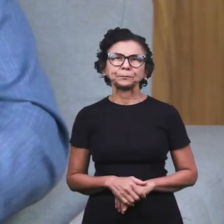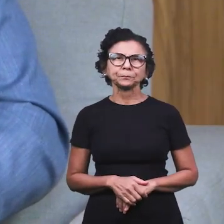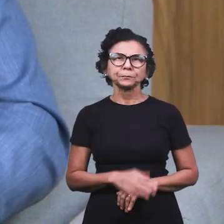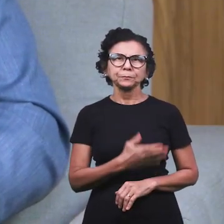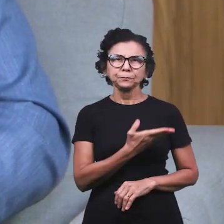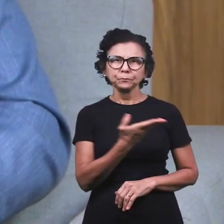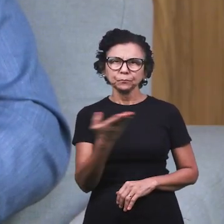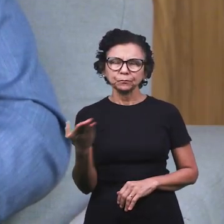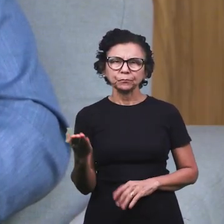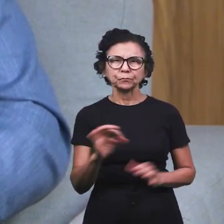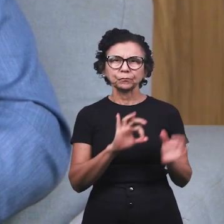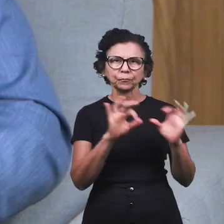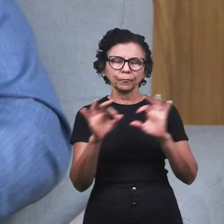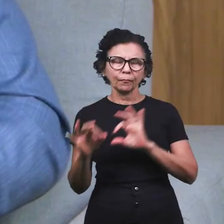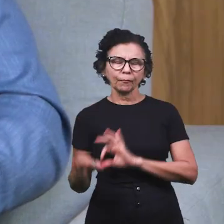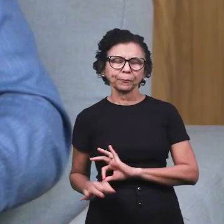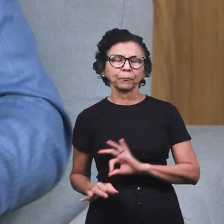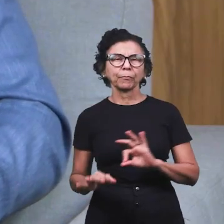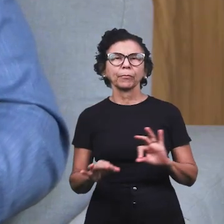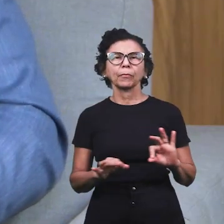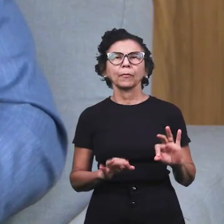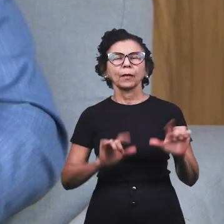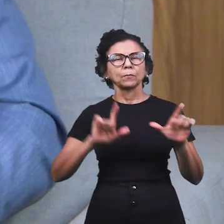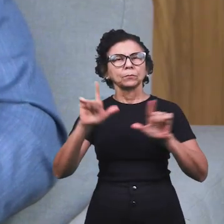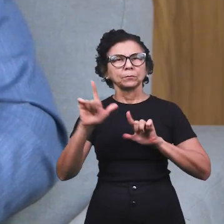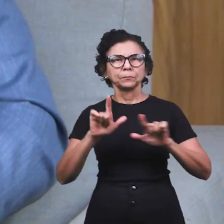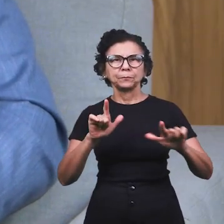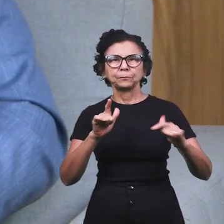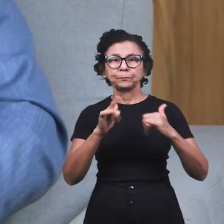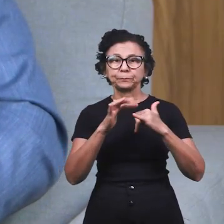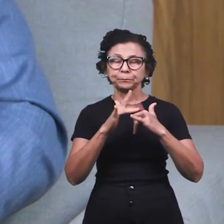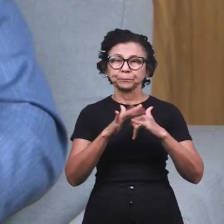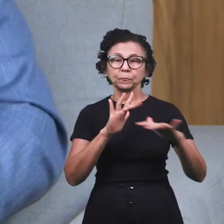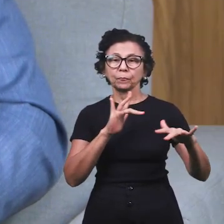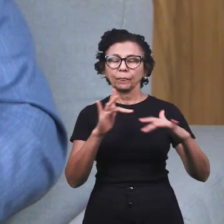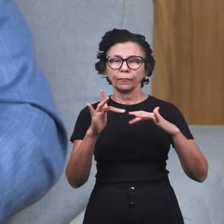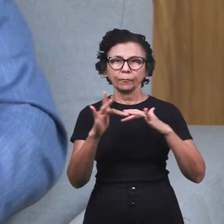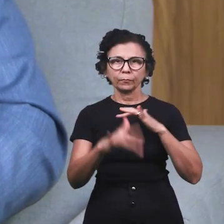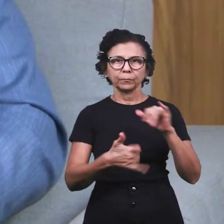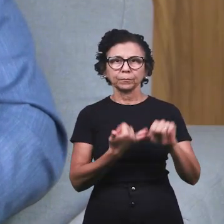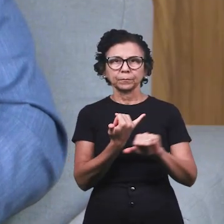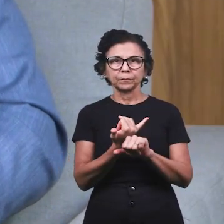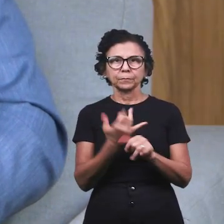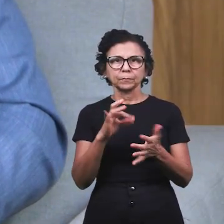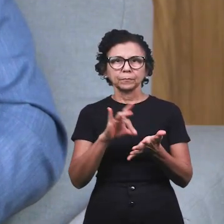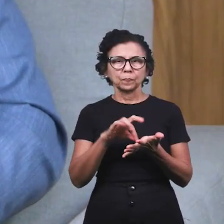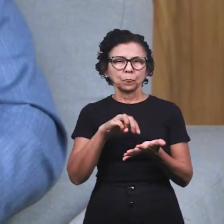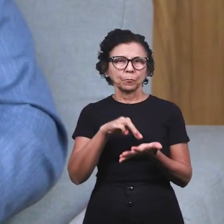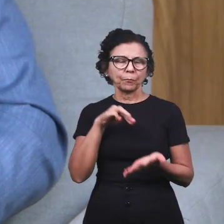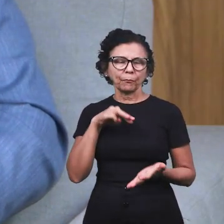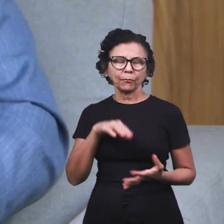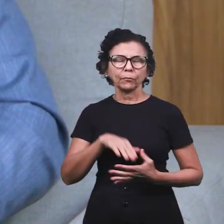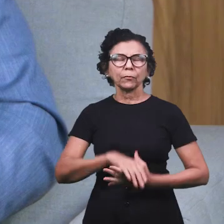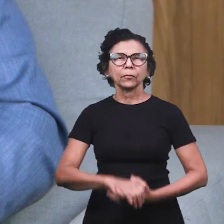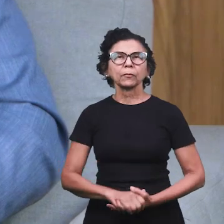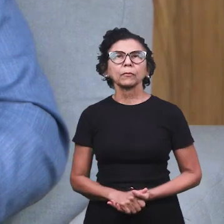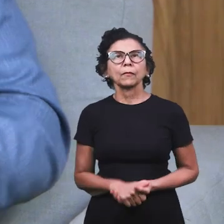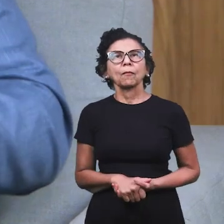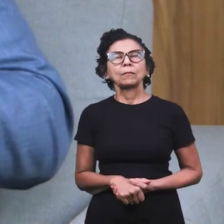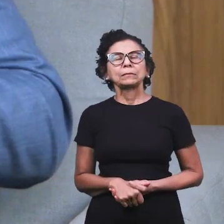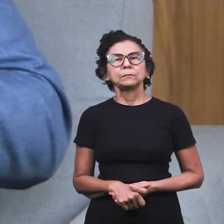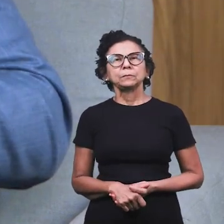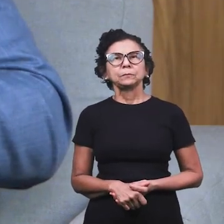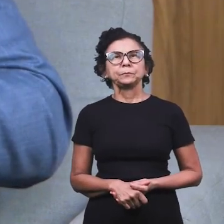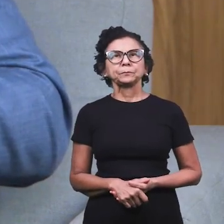pela TV, pelo YouTube, pelas diversas plataformas, os canais oficiais da Igreja Cristã Maranata. Mas eu tenho